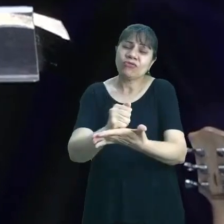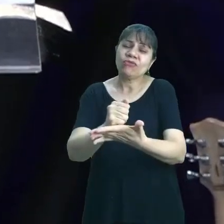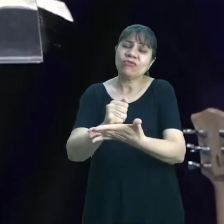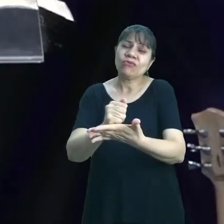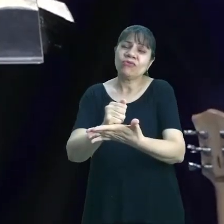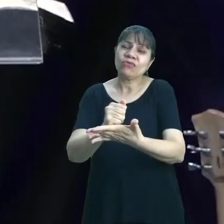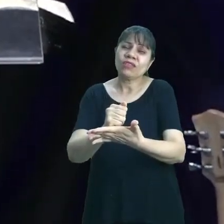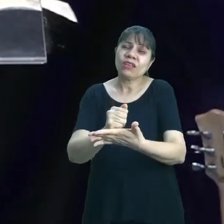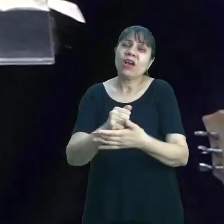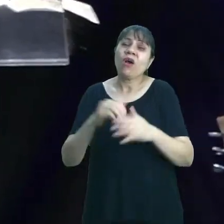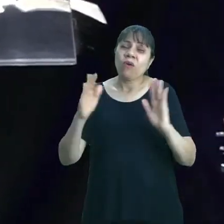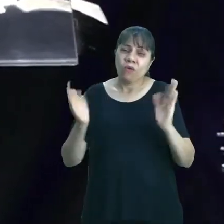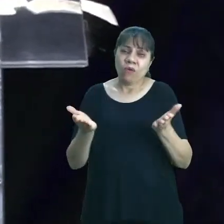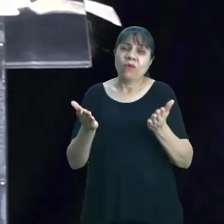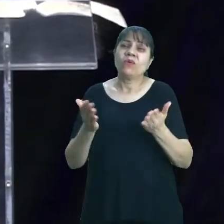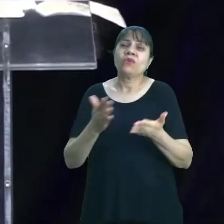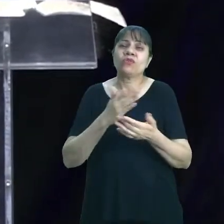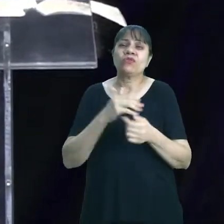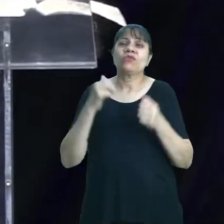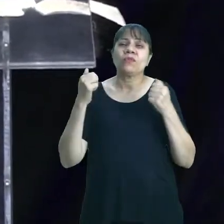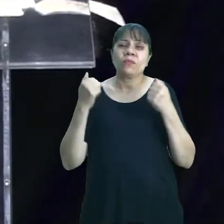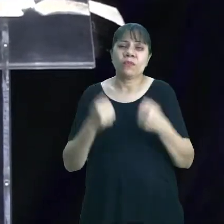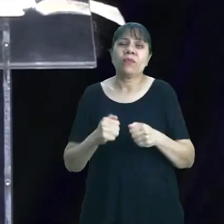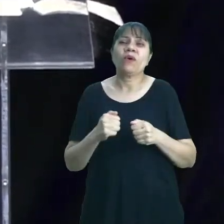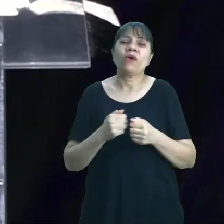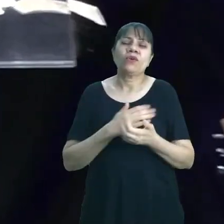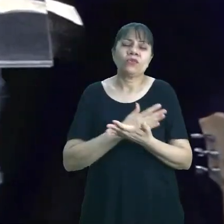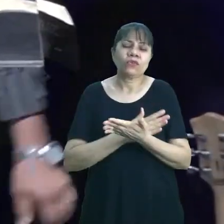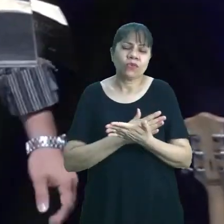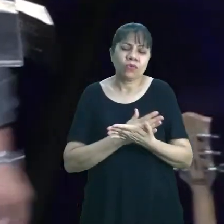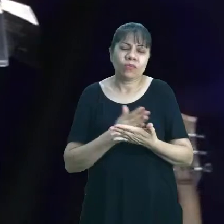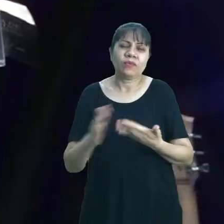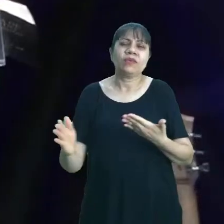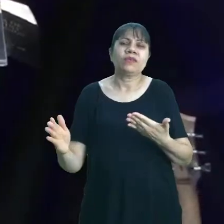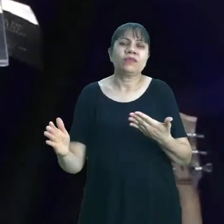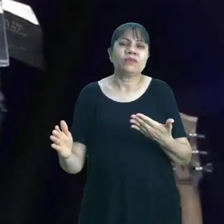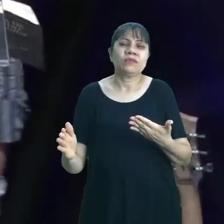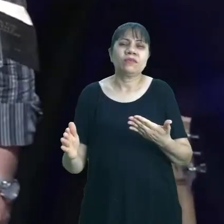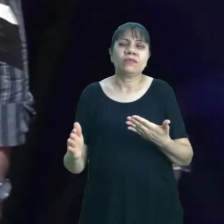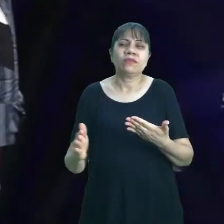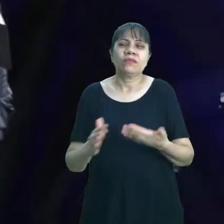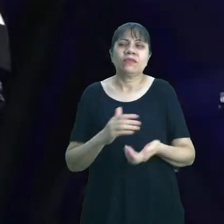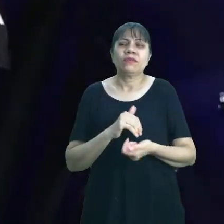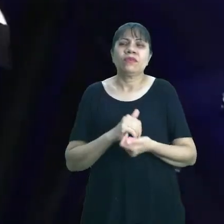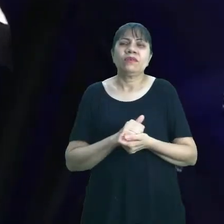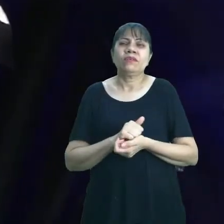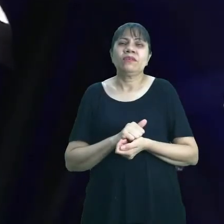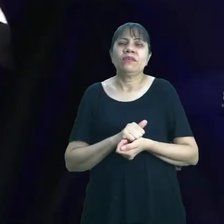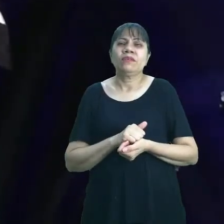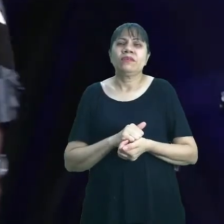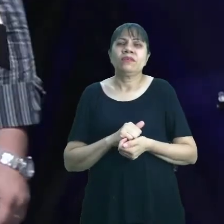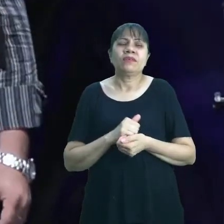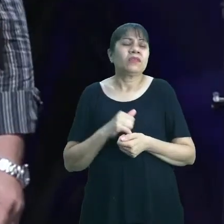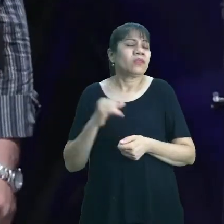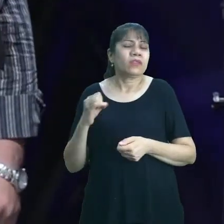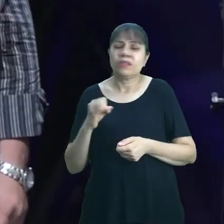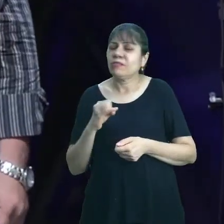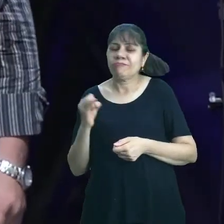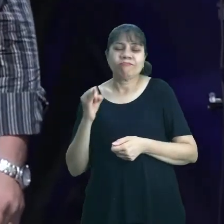recomeço. Hoje pode ser o recomeço. Não importa o que ficou para